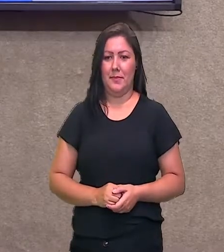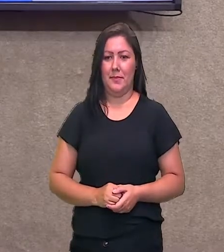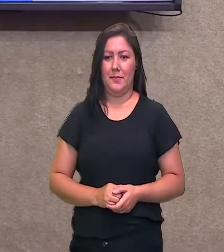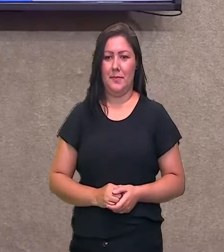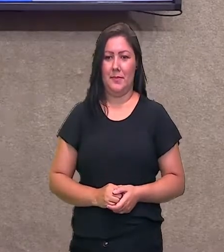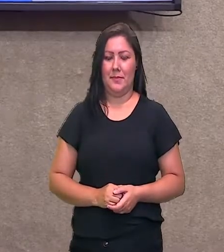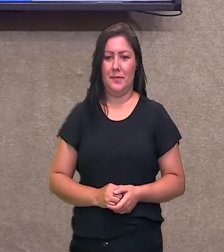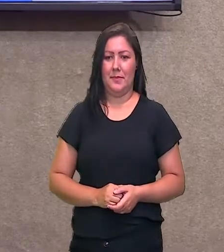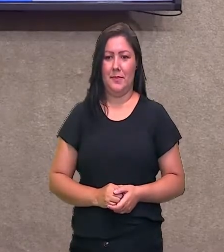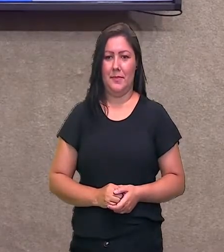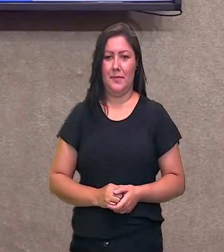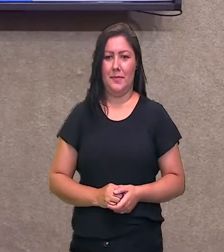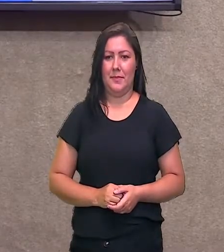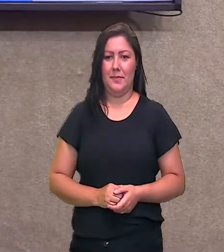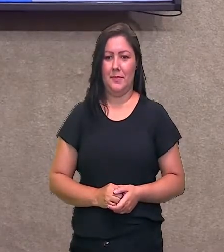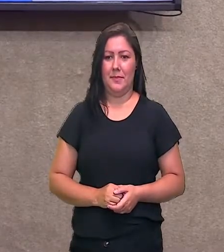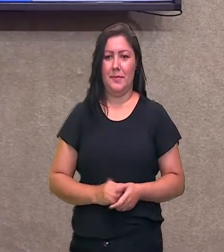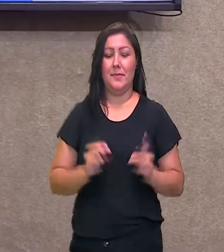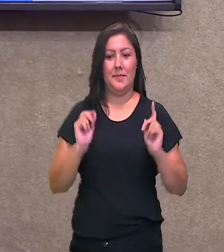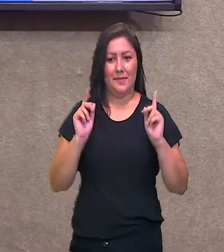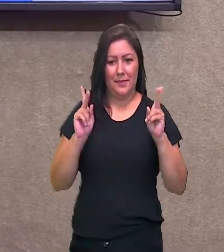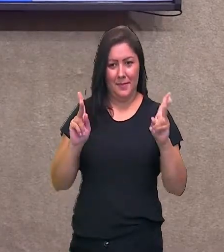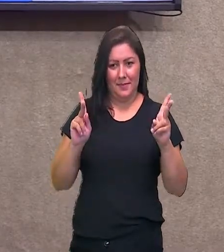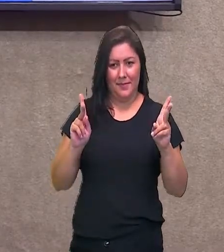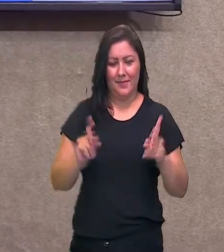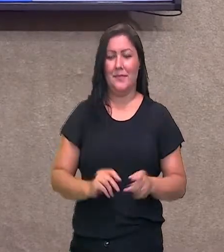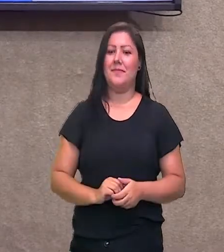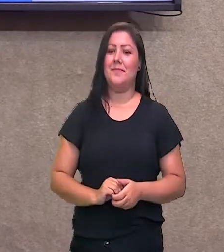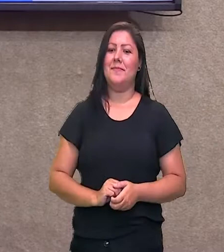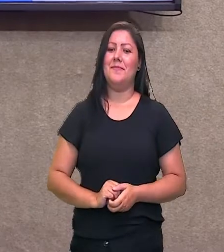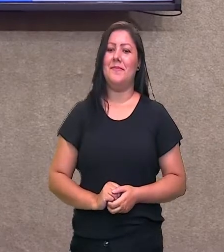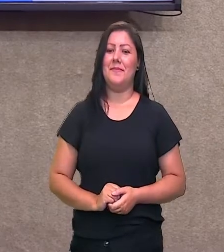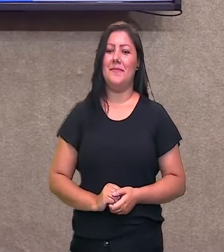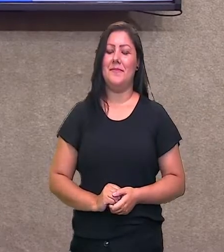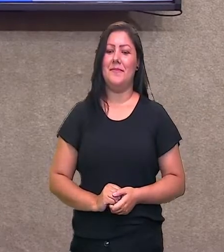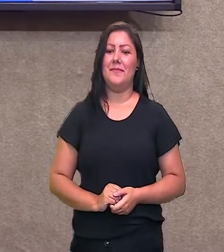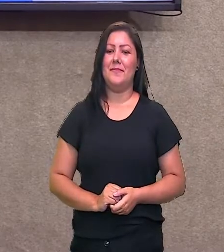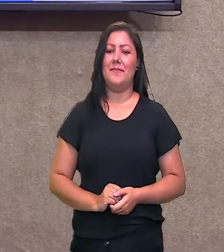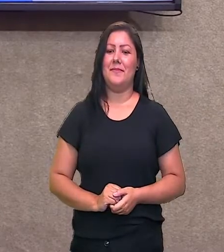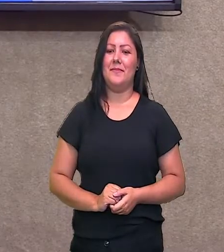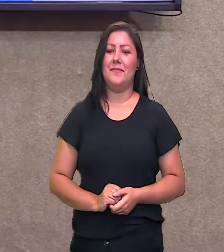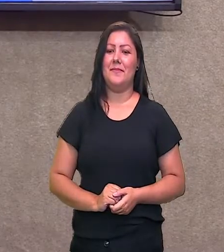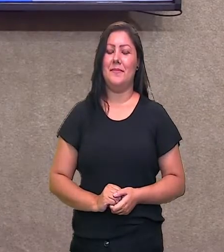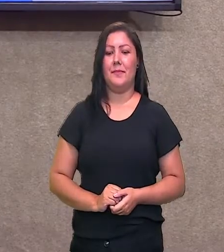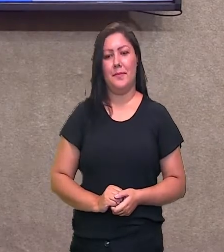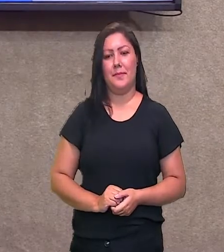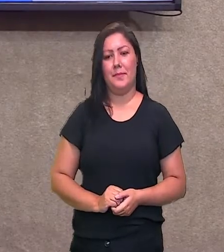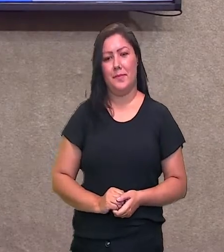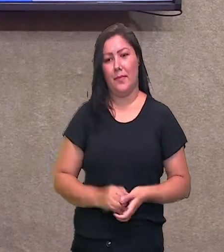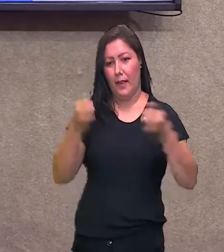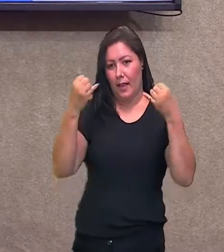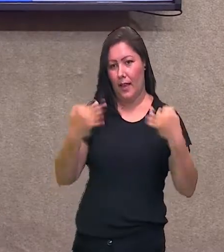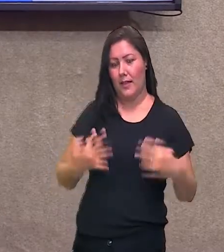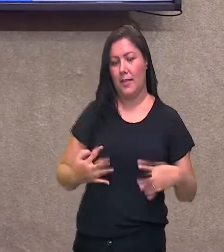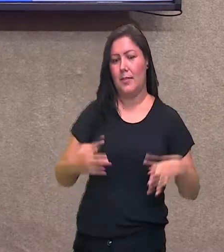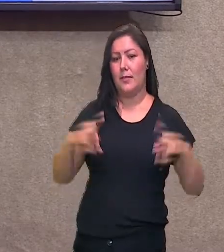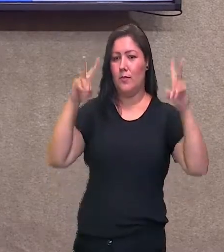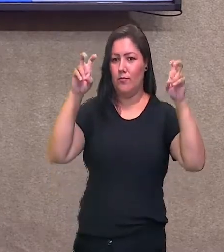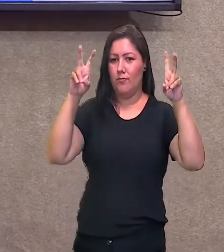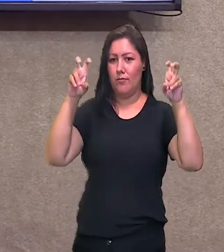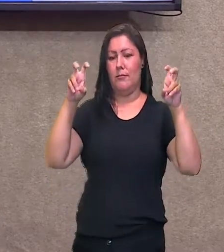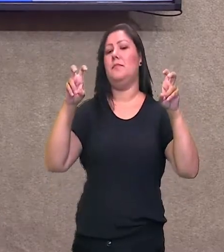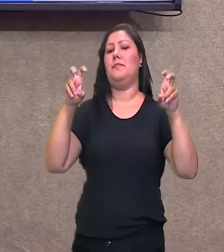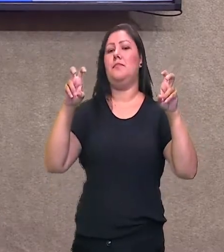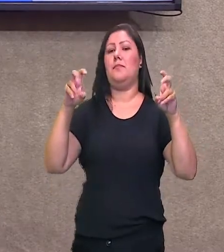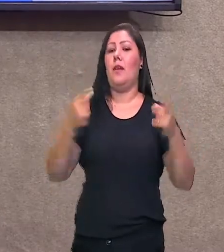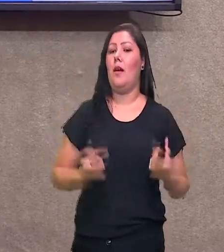ensino fundamental. Ok? 9º ano do ensino fundamental. E nós vamos estar falando sobre o